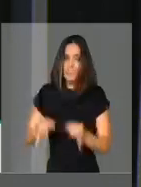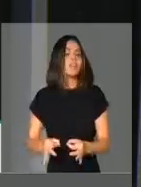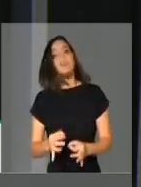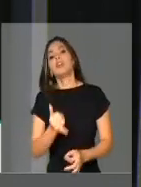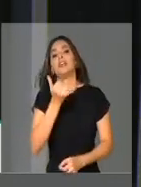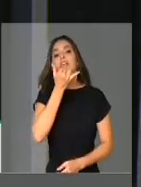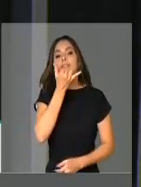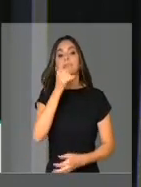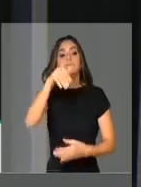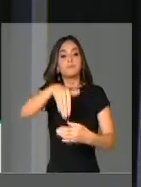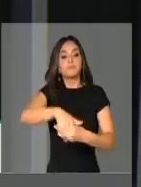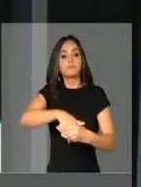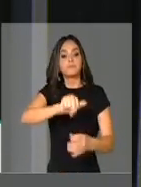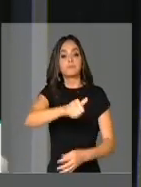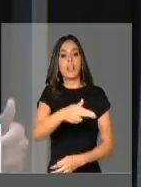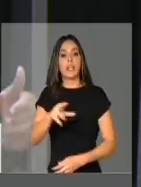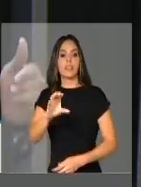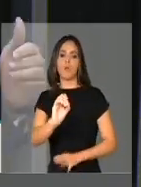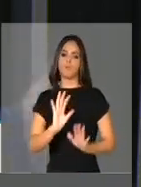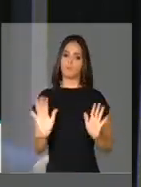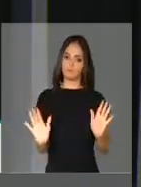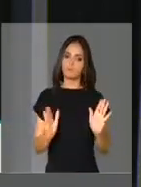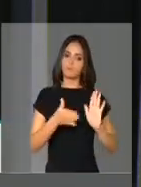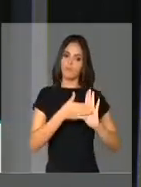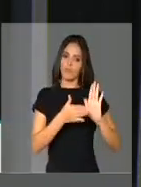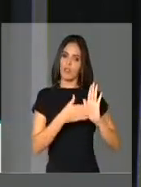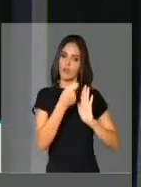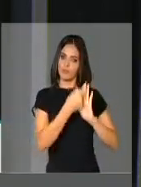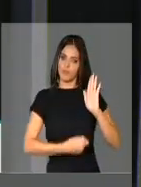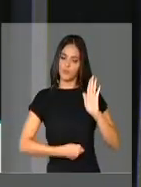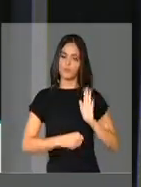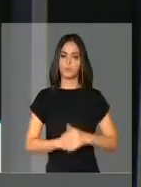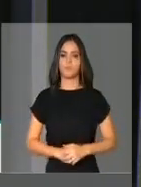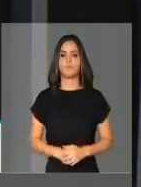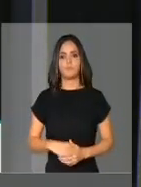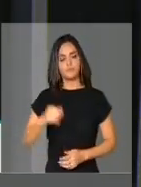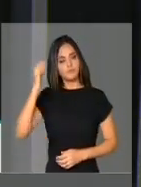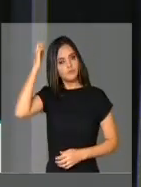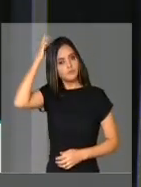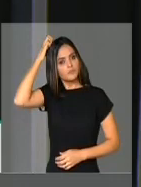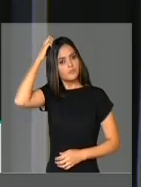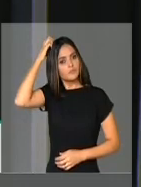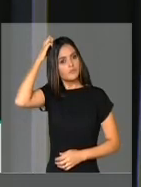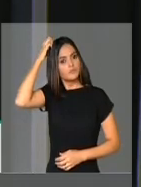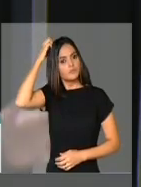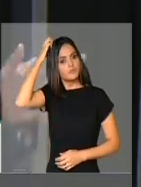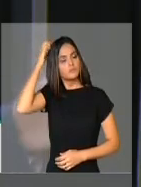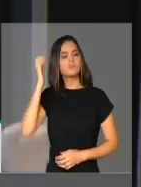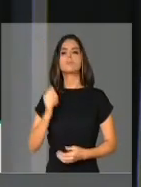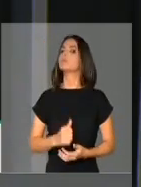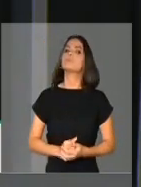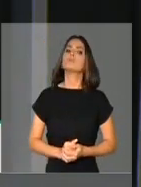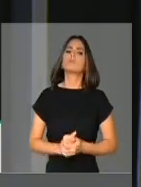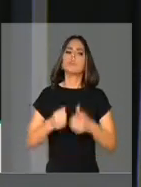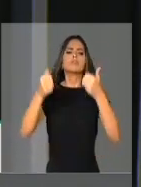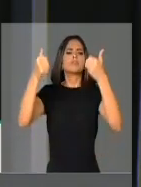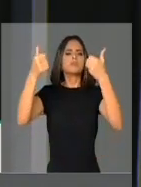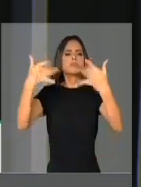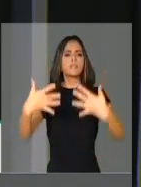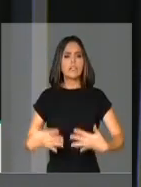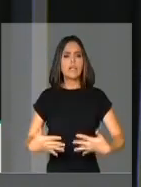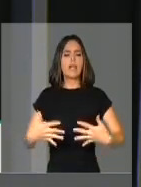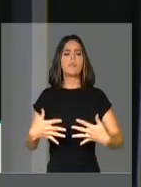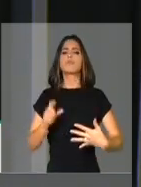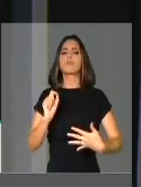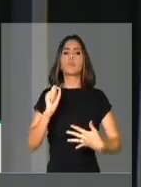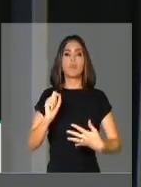votar não a essa matéria. Além disso, queria relatar hoje a presença